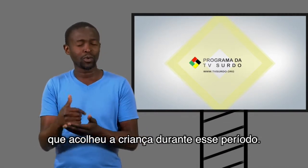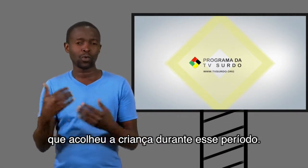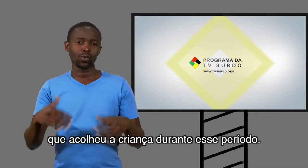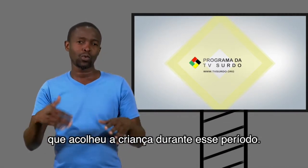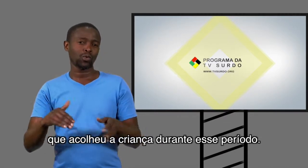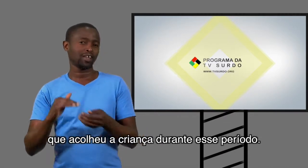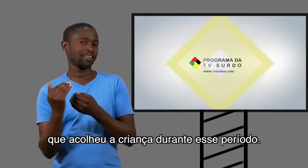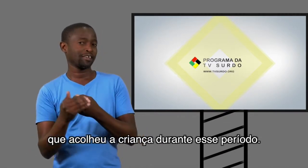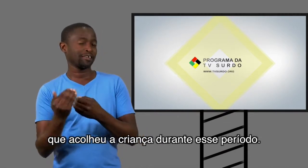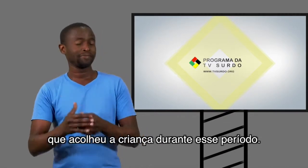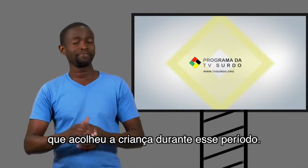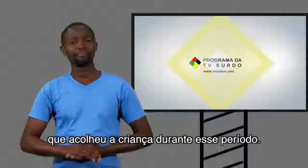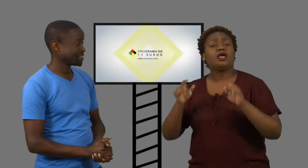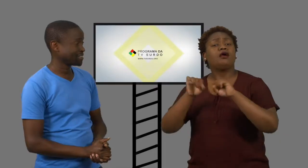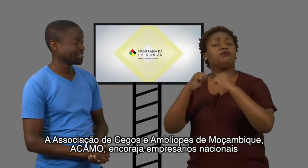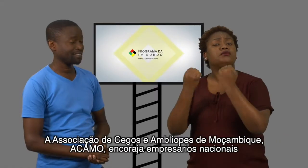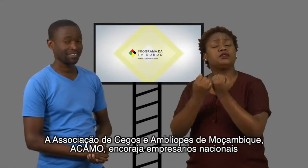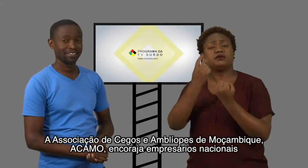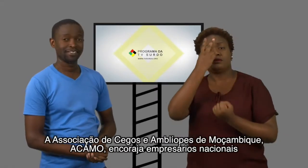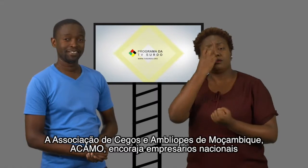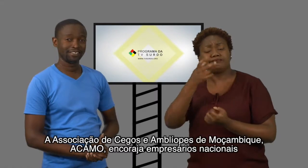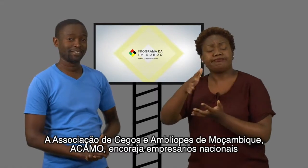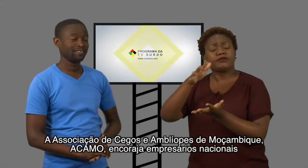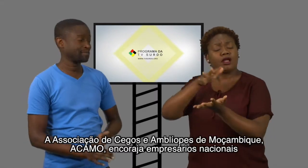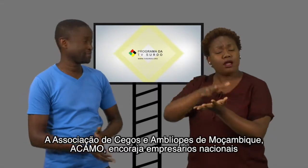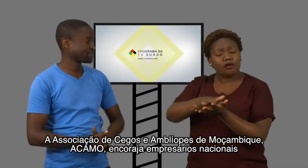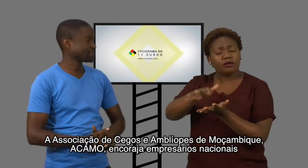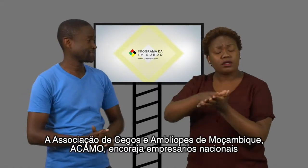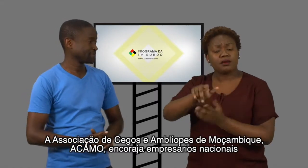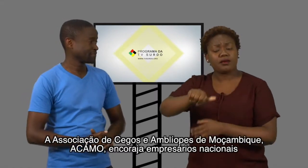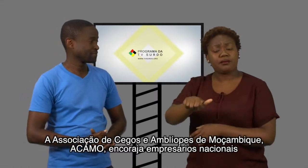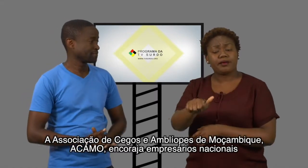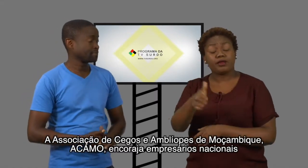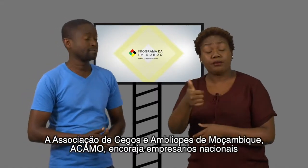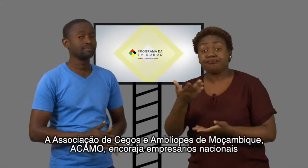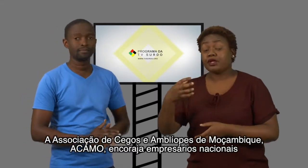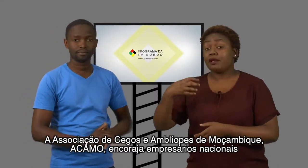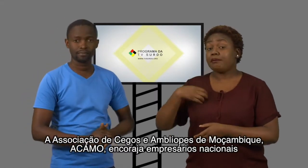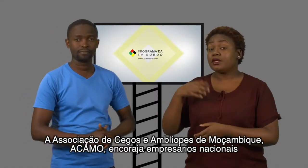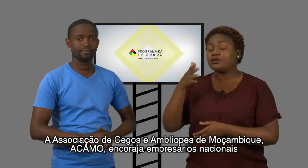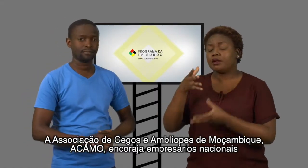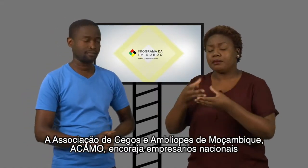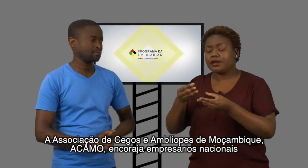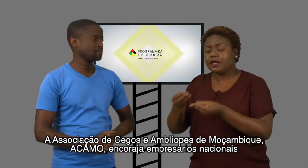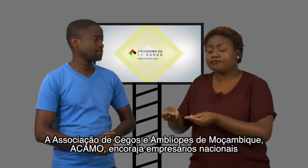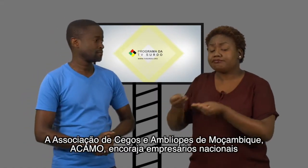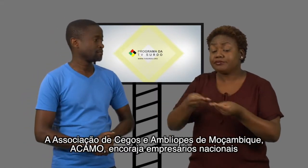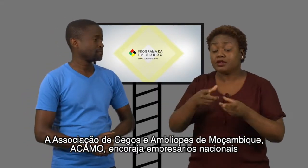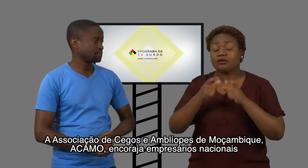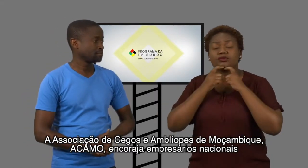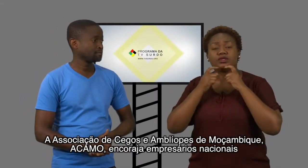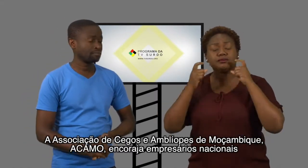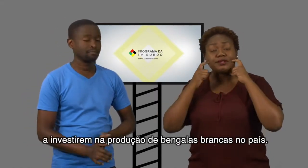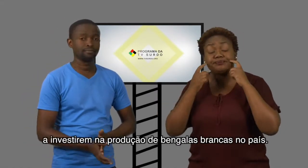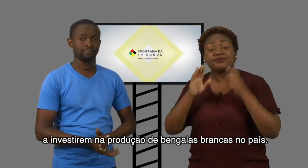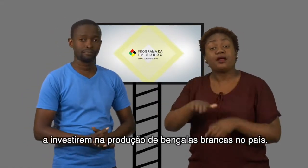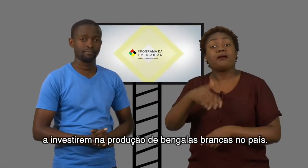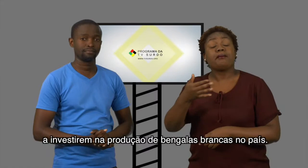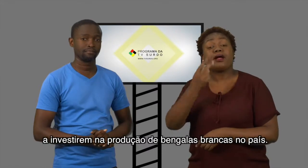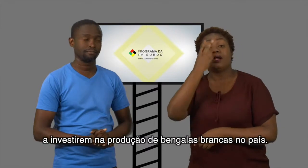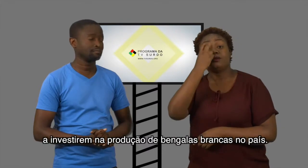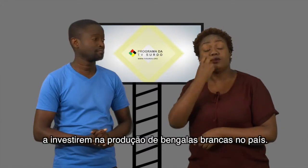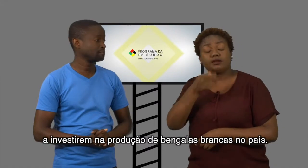A Associação de Cegos e Ambliocos de Moçambique, a CAMO, encoraja empresários nacionais a